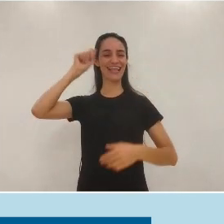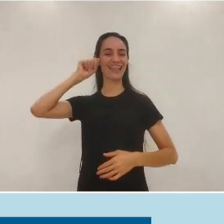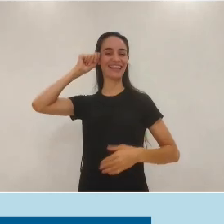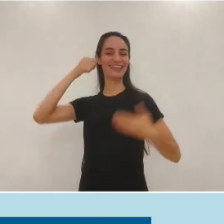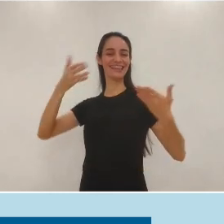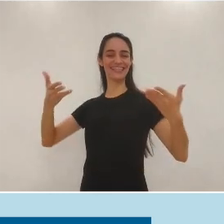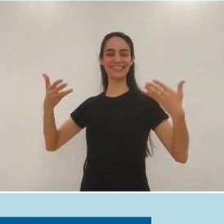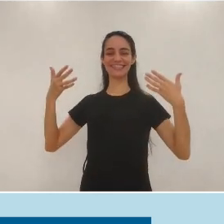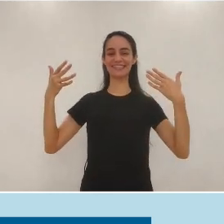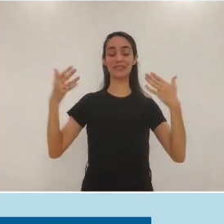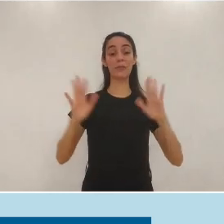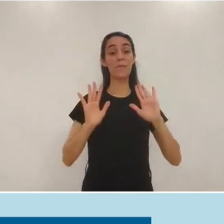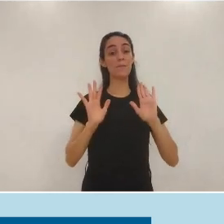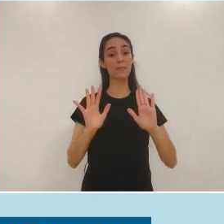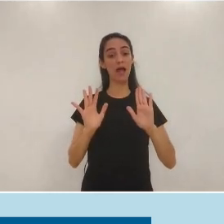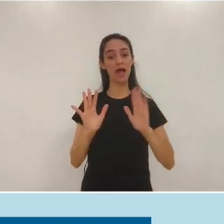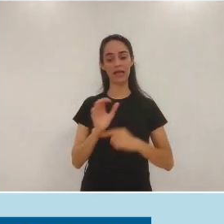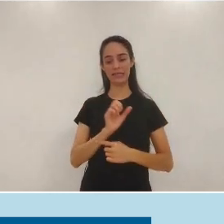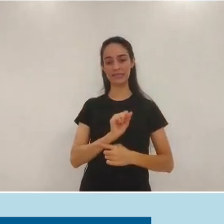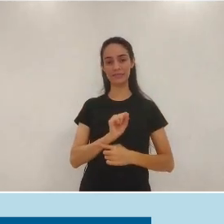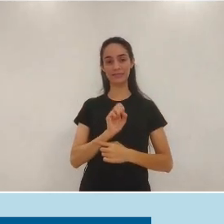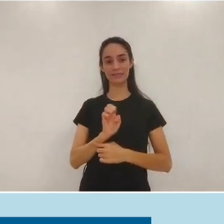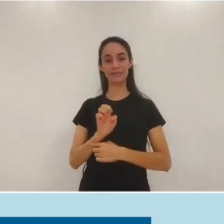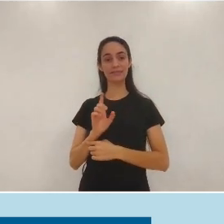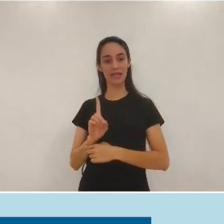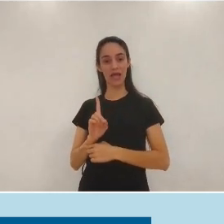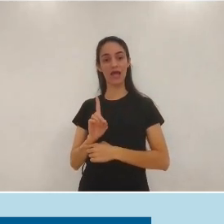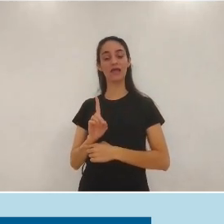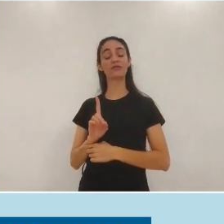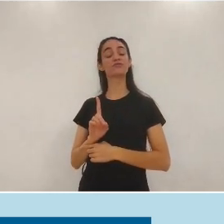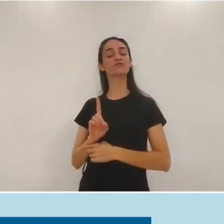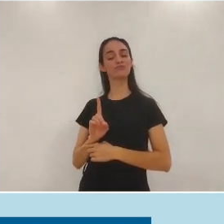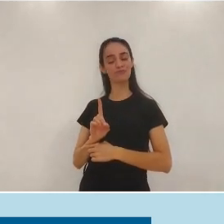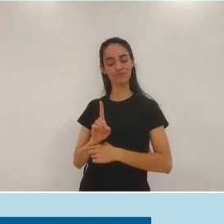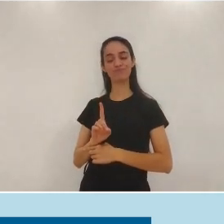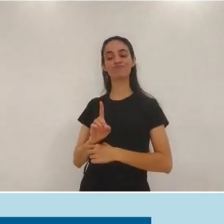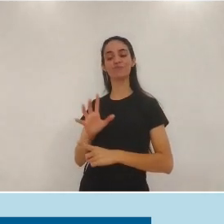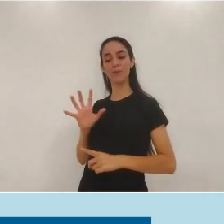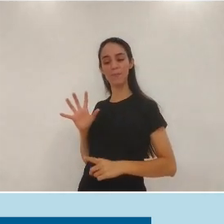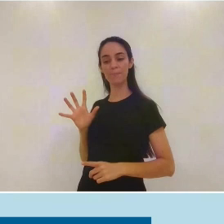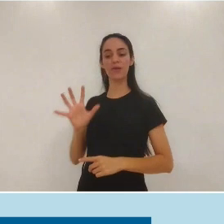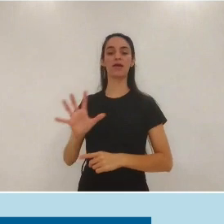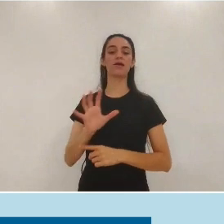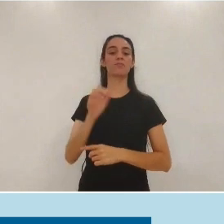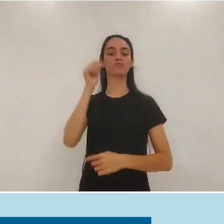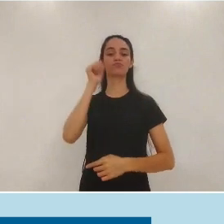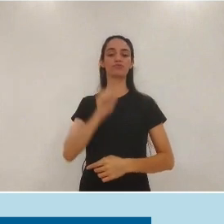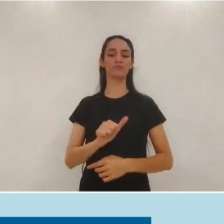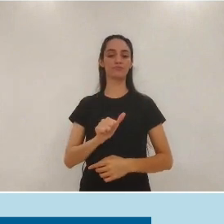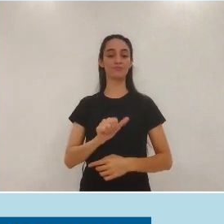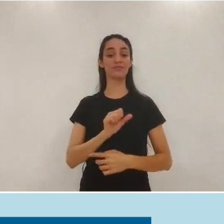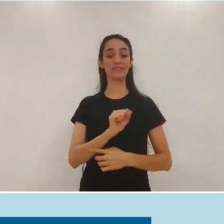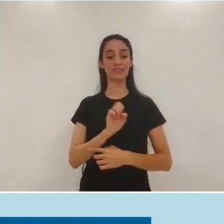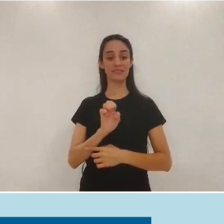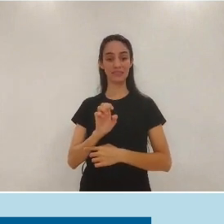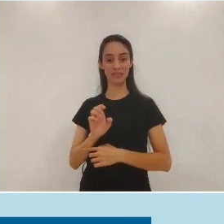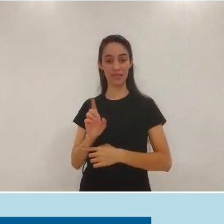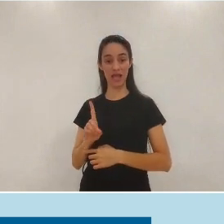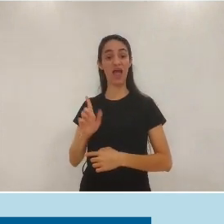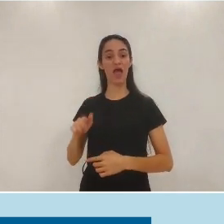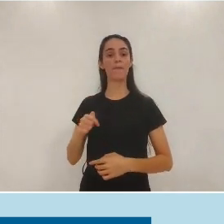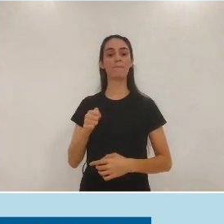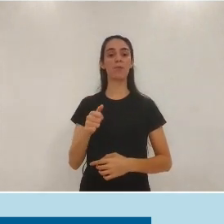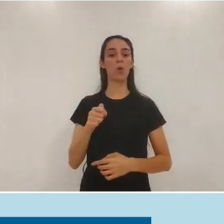ela afeta as mulheres. Então, a síndrome de Ehlers-Danlos é rara de ser identificada, porque